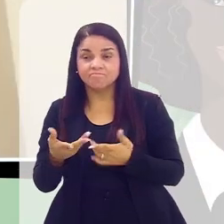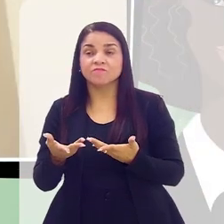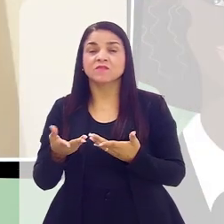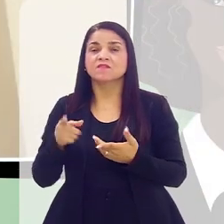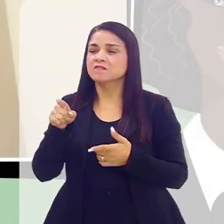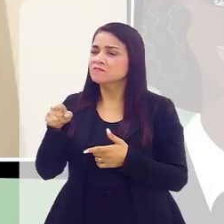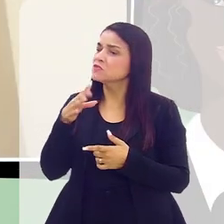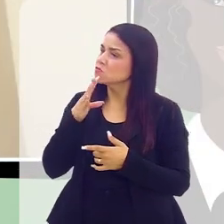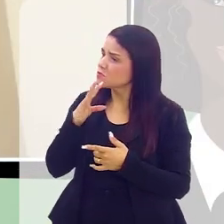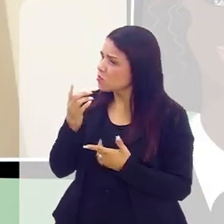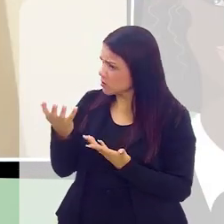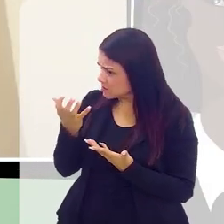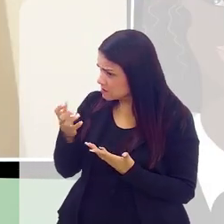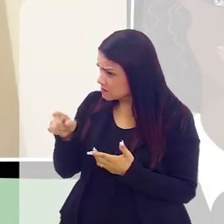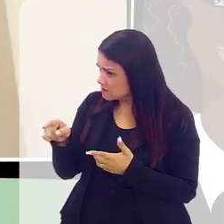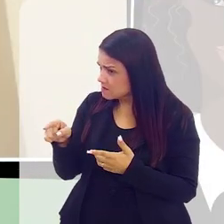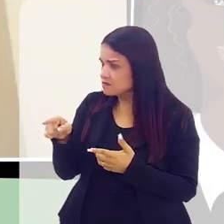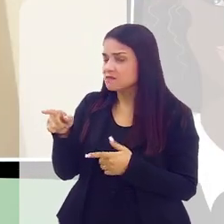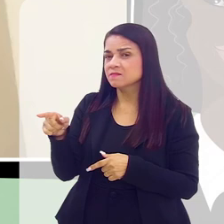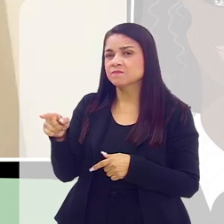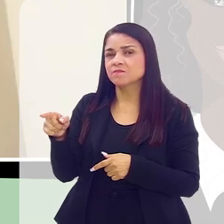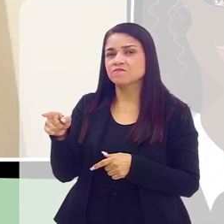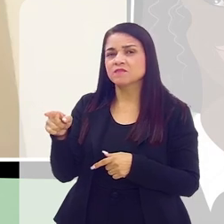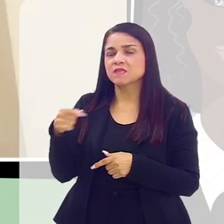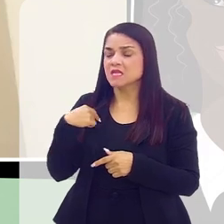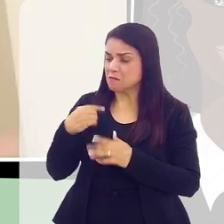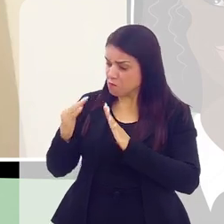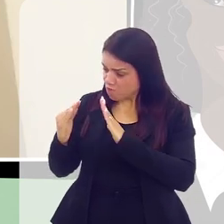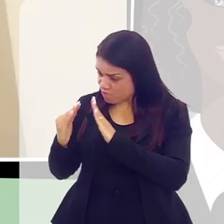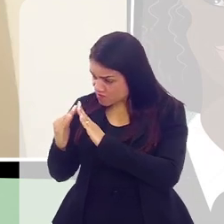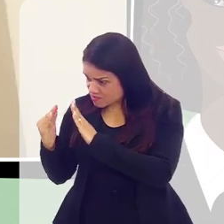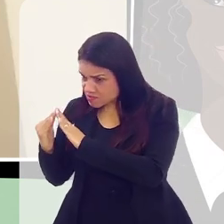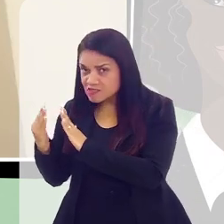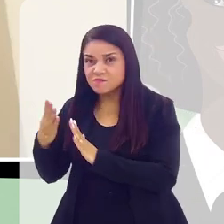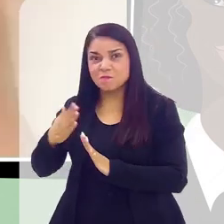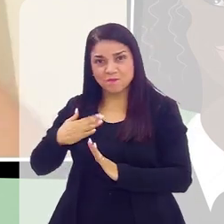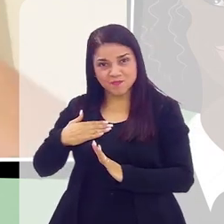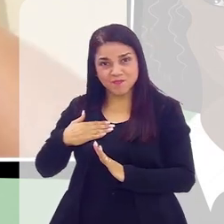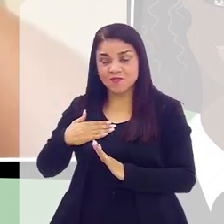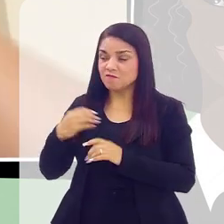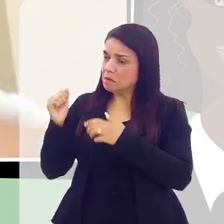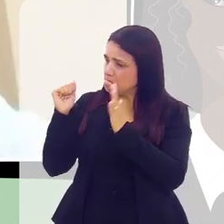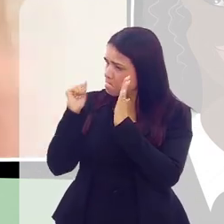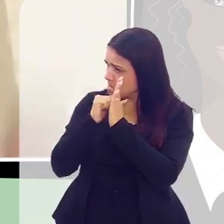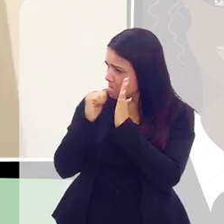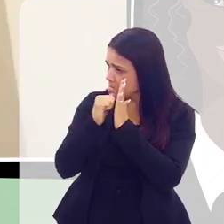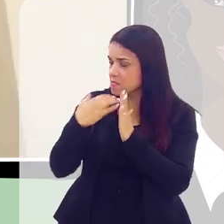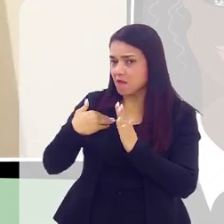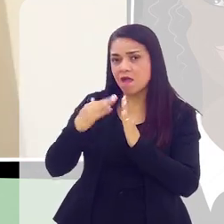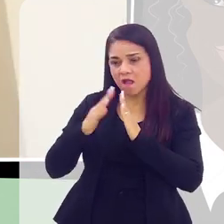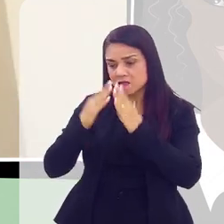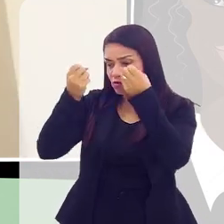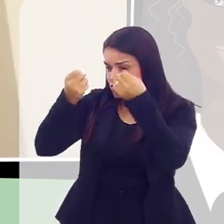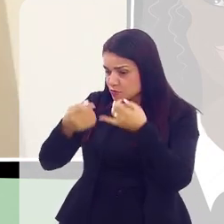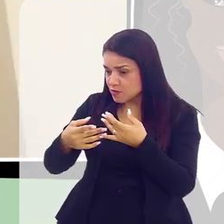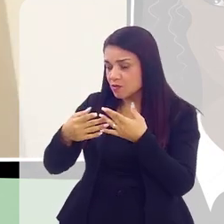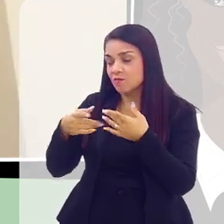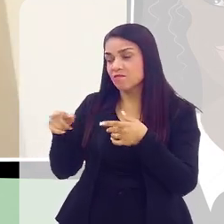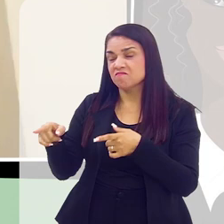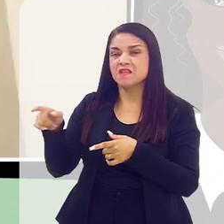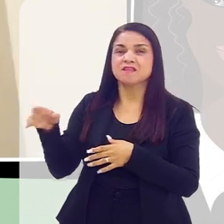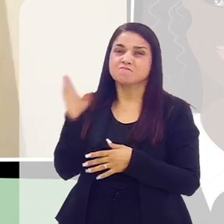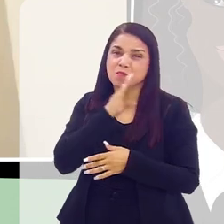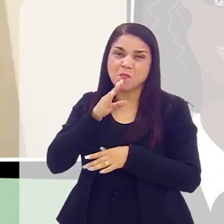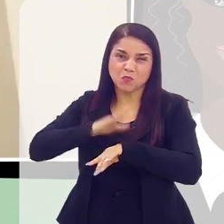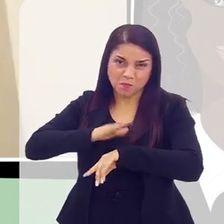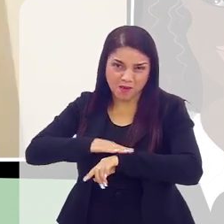você quiser um dia conhecer..." Aí, como ele era próximo meu vizinho, eu falei assim: "Você bate na minha porta, eu explico mais para você", porque ele